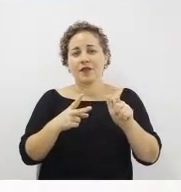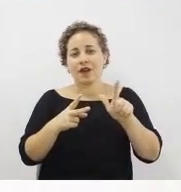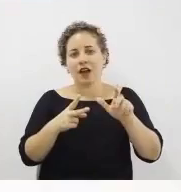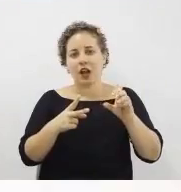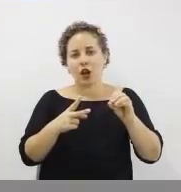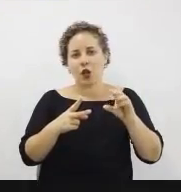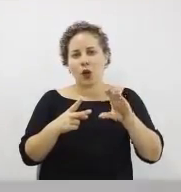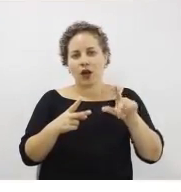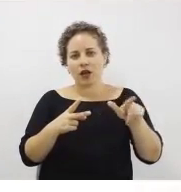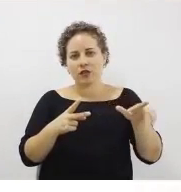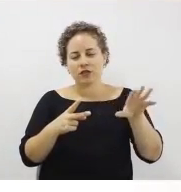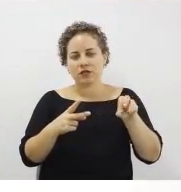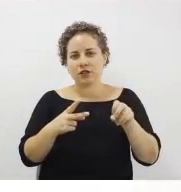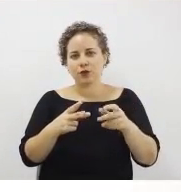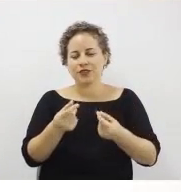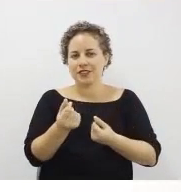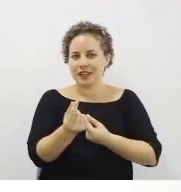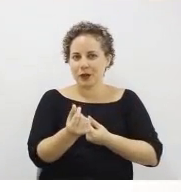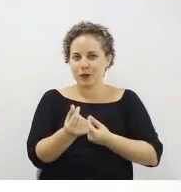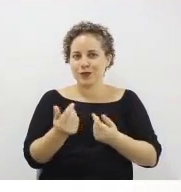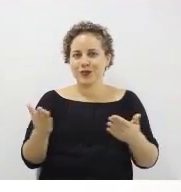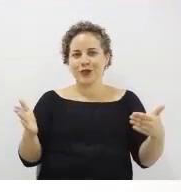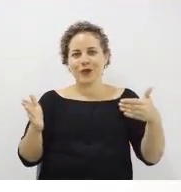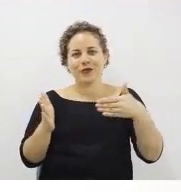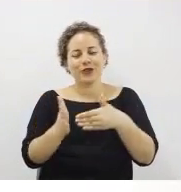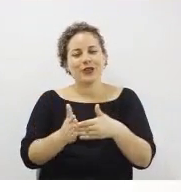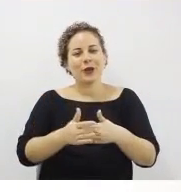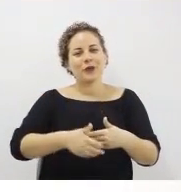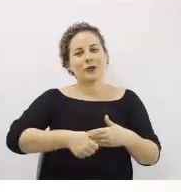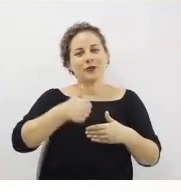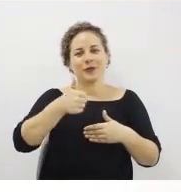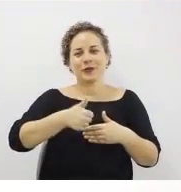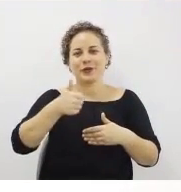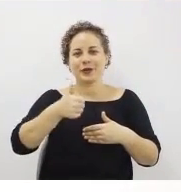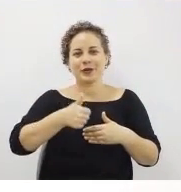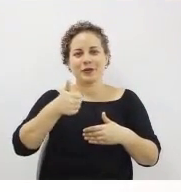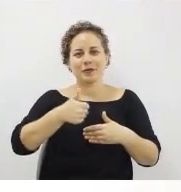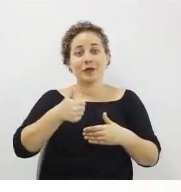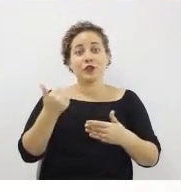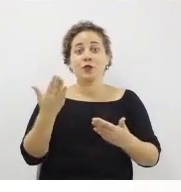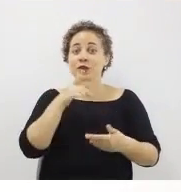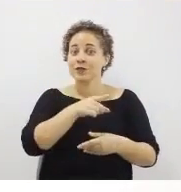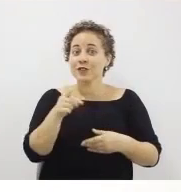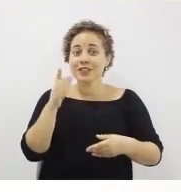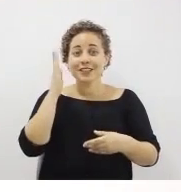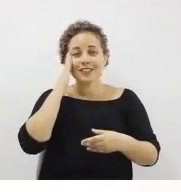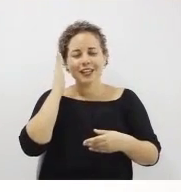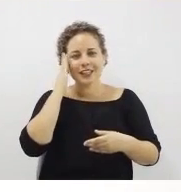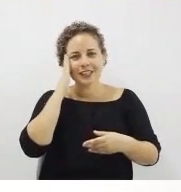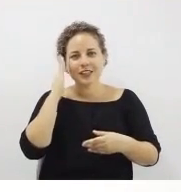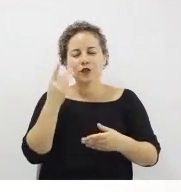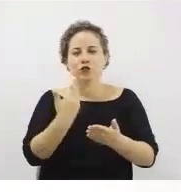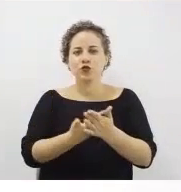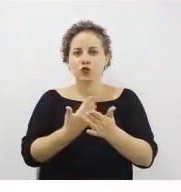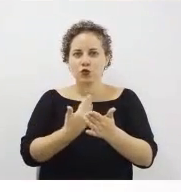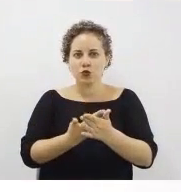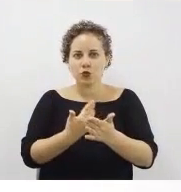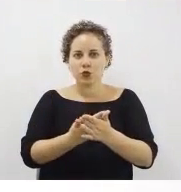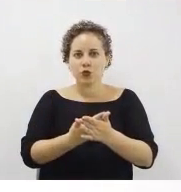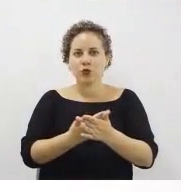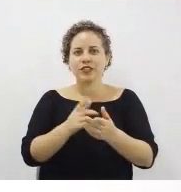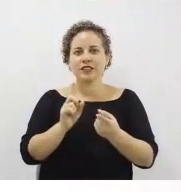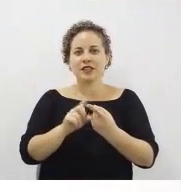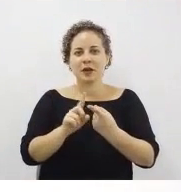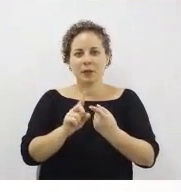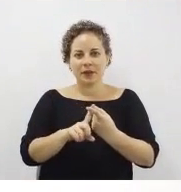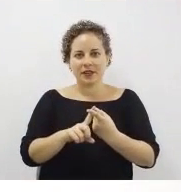de recursos. Então, alunos, chegamos ao final do primeiro vídeo. Espero que vocês tenham entendido. Estudem o caderno de estudos